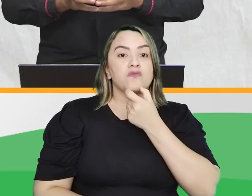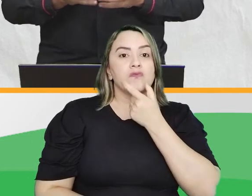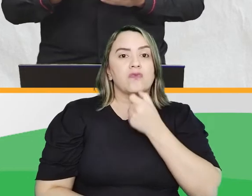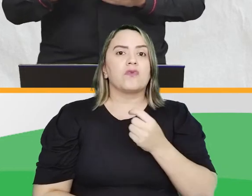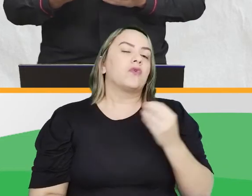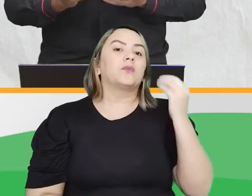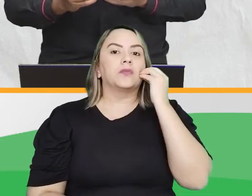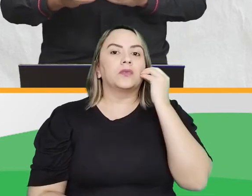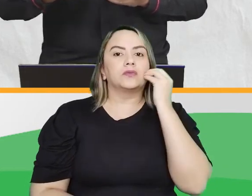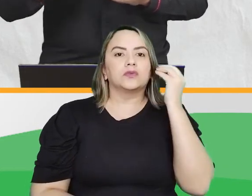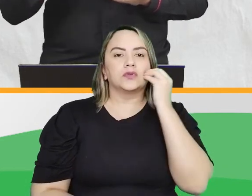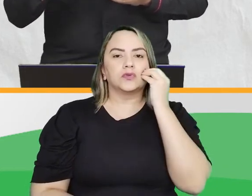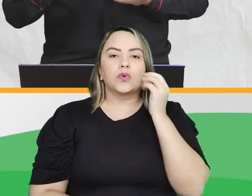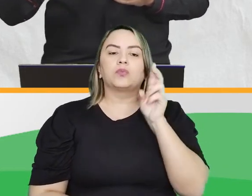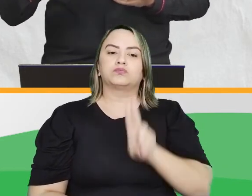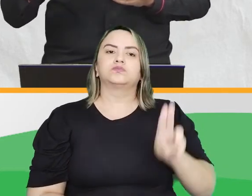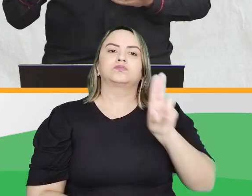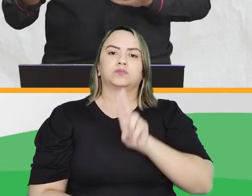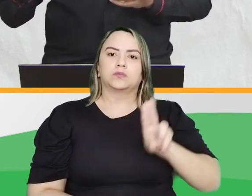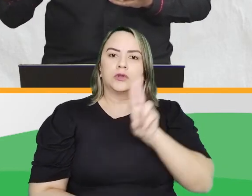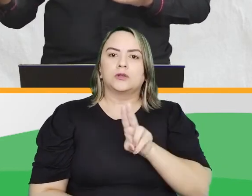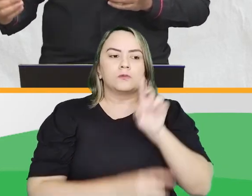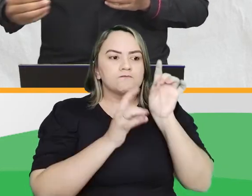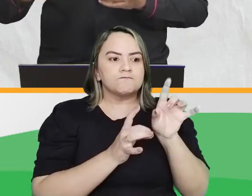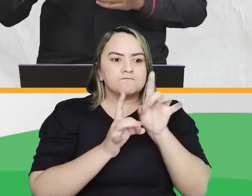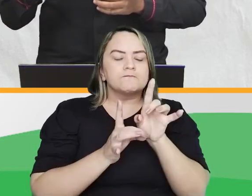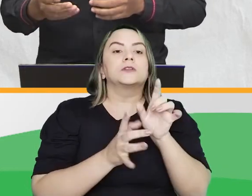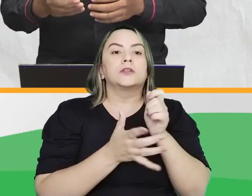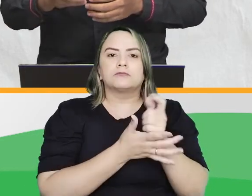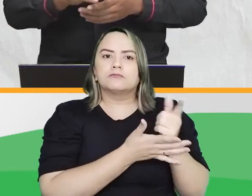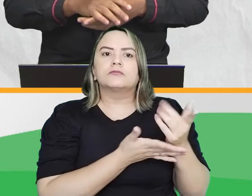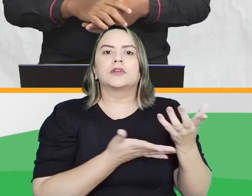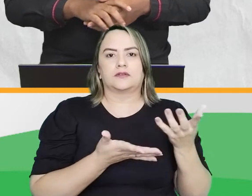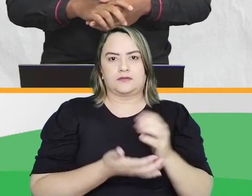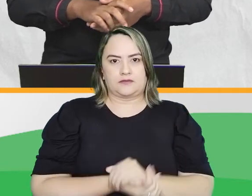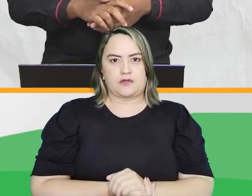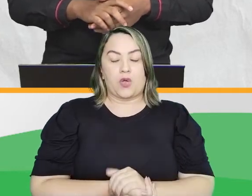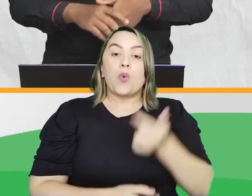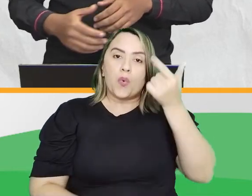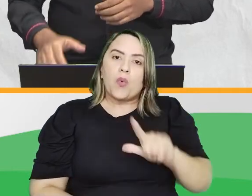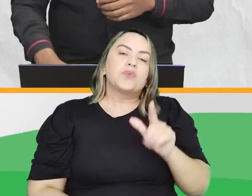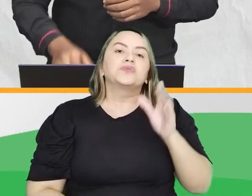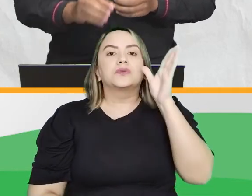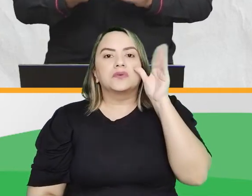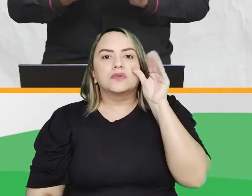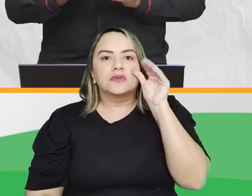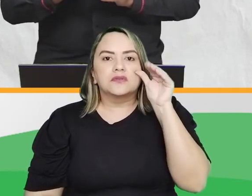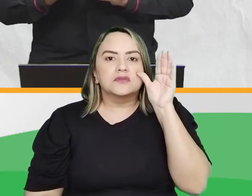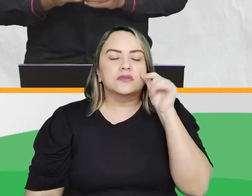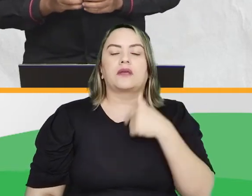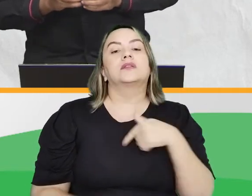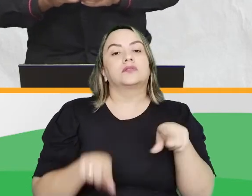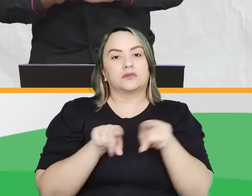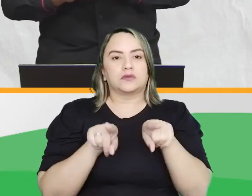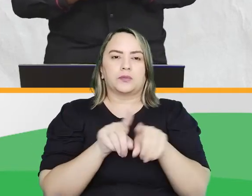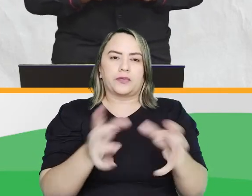Thomas Edison, ele conseguiu colocar uma aplicação comercial para a eletricidade, tá bem? E outra